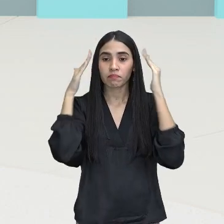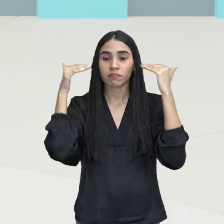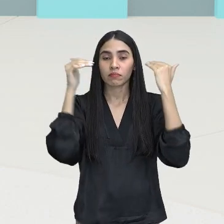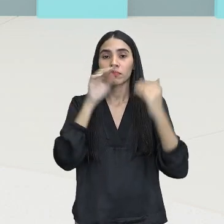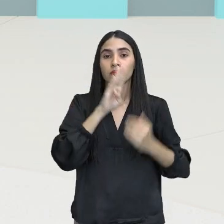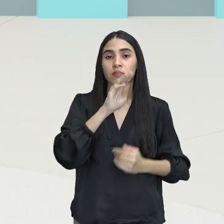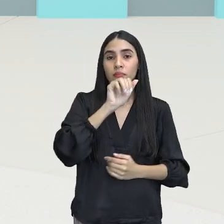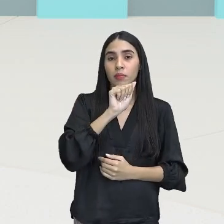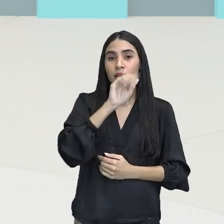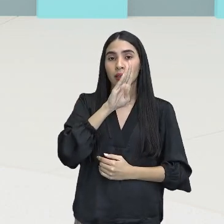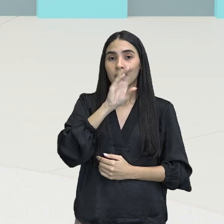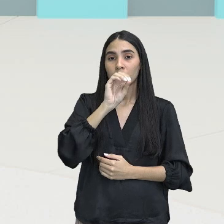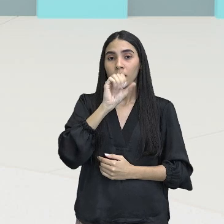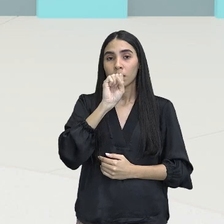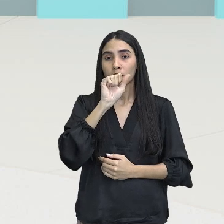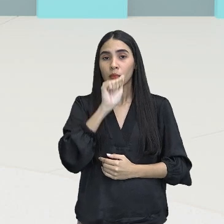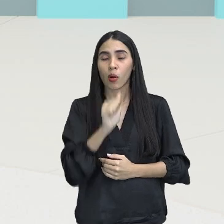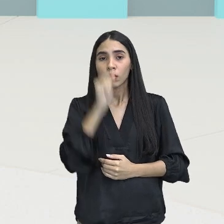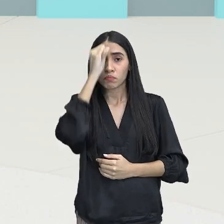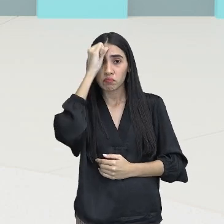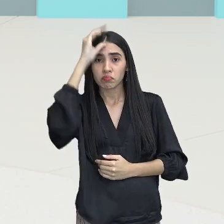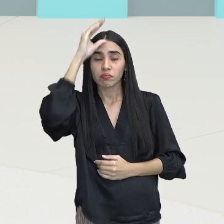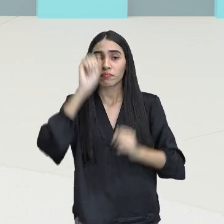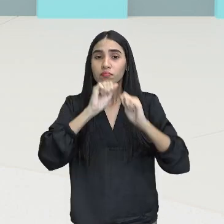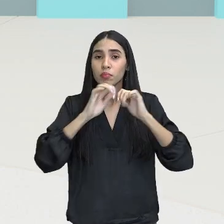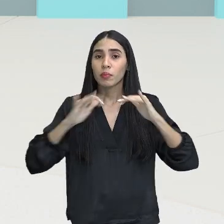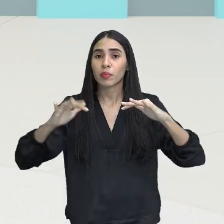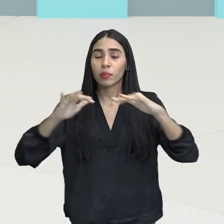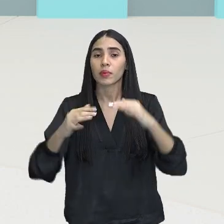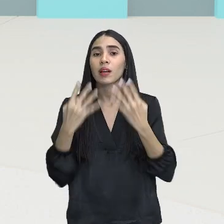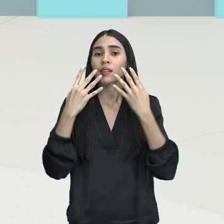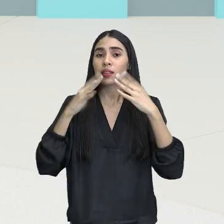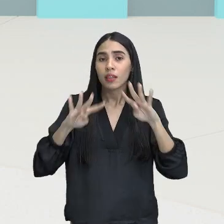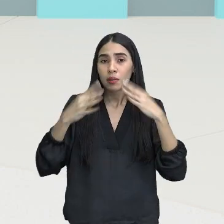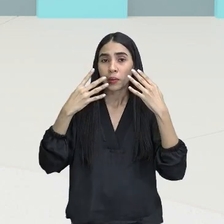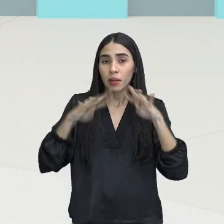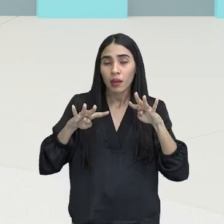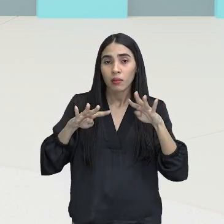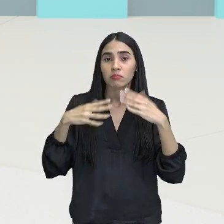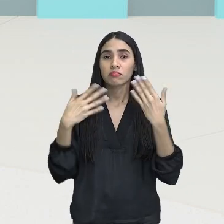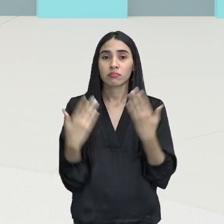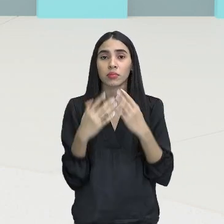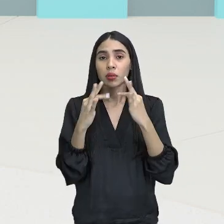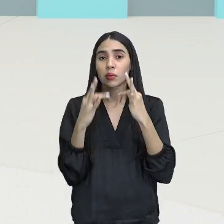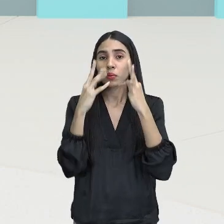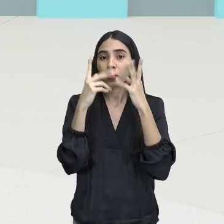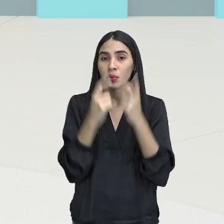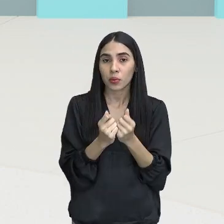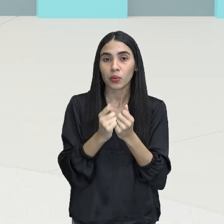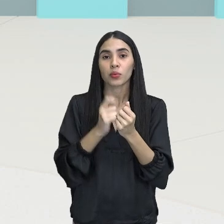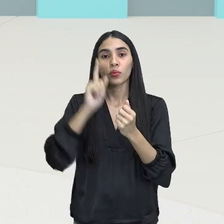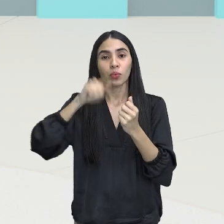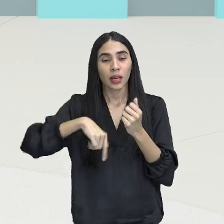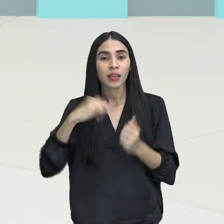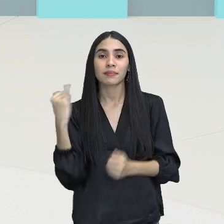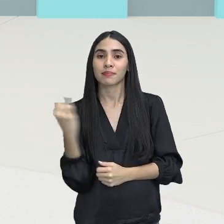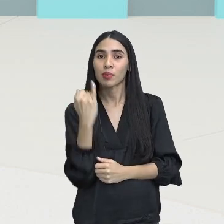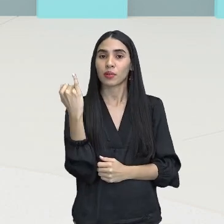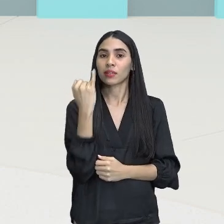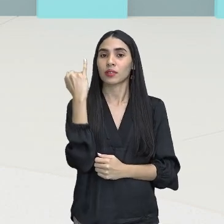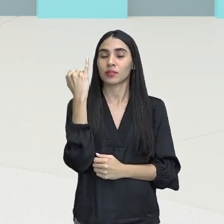babosa, trazer ali um conhecimento natural. Tudo isso é muito